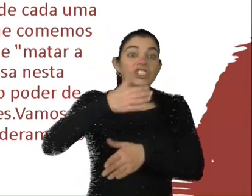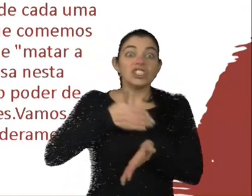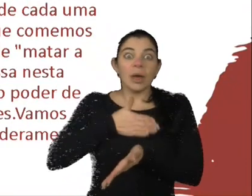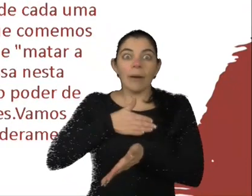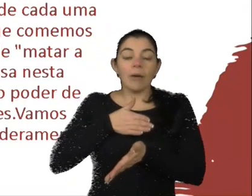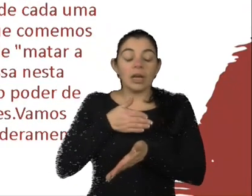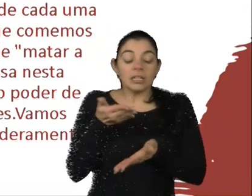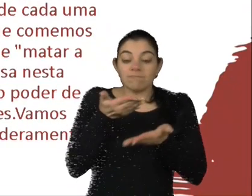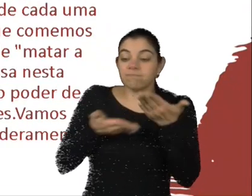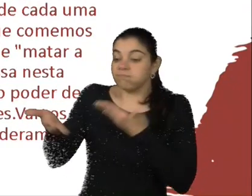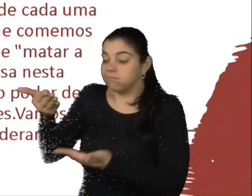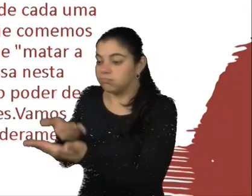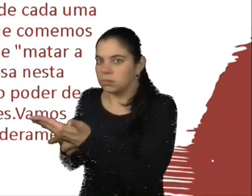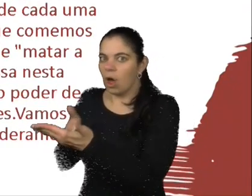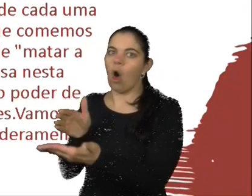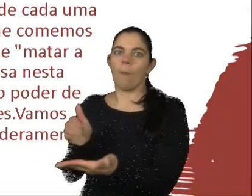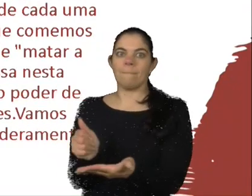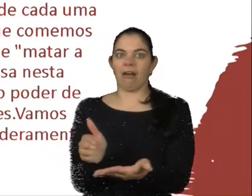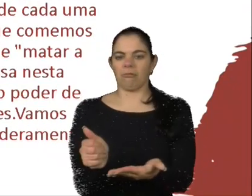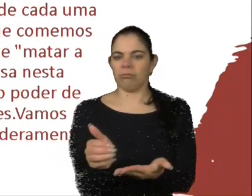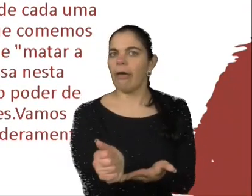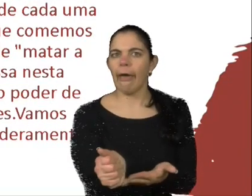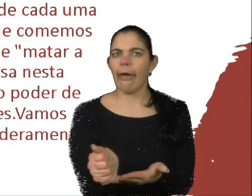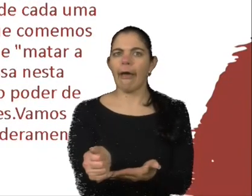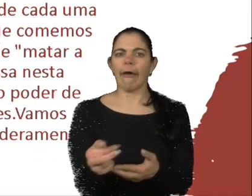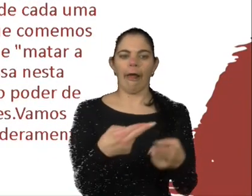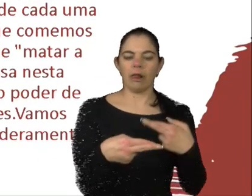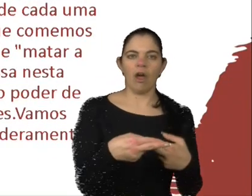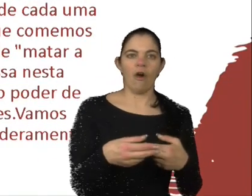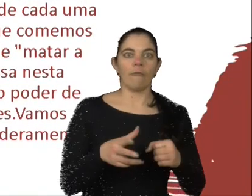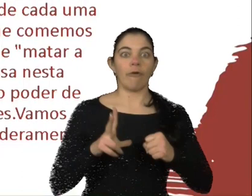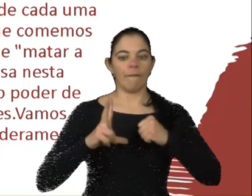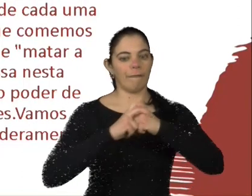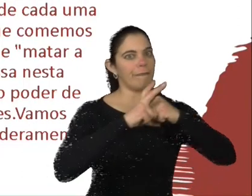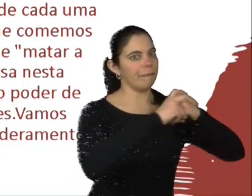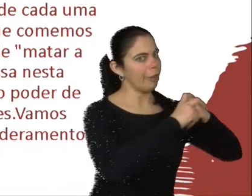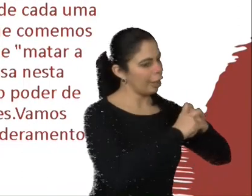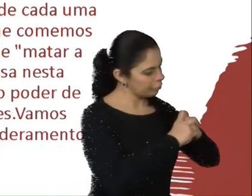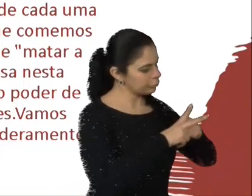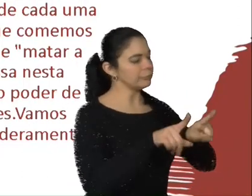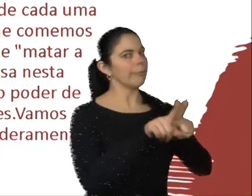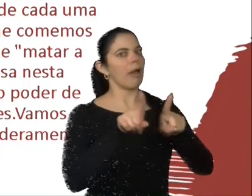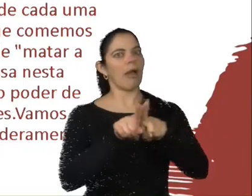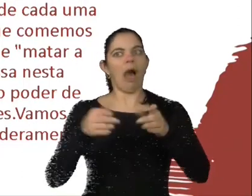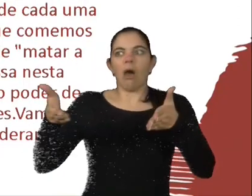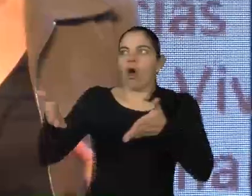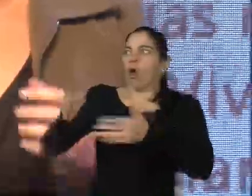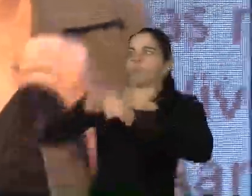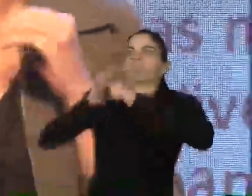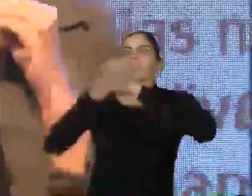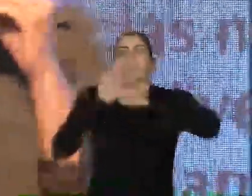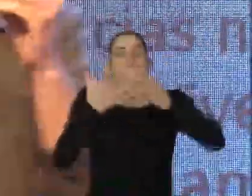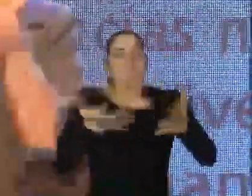interagimos, seja com bactéria, seja com vírus, né, que a gente está vendo aí toda essa loucura aí de vírus,